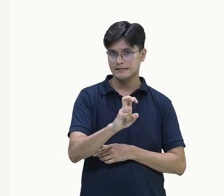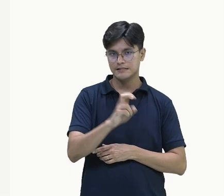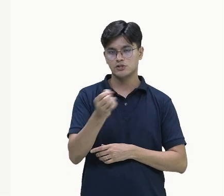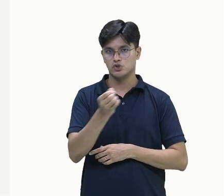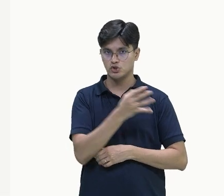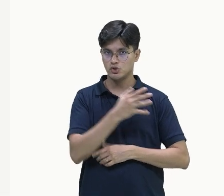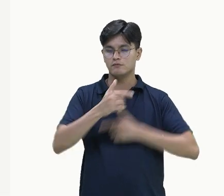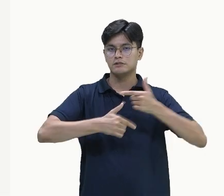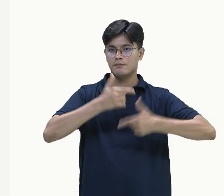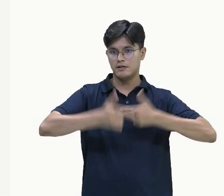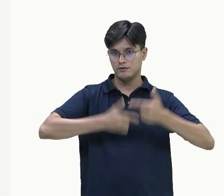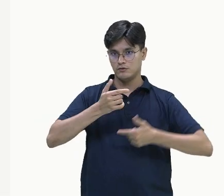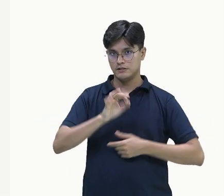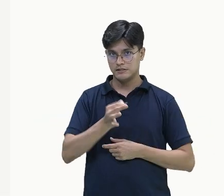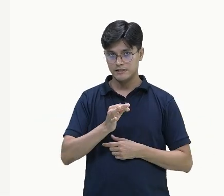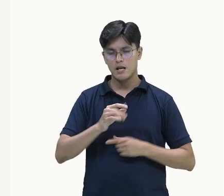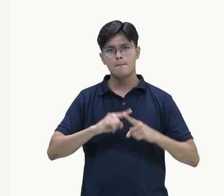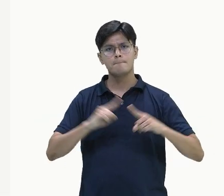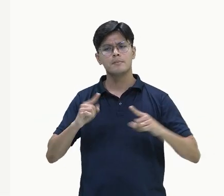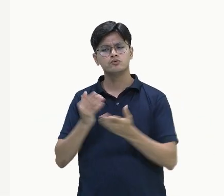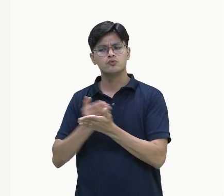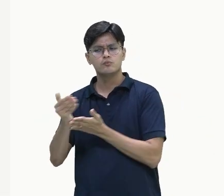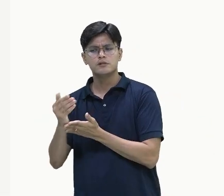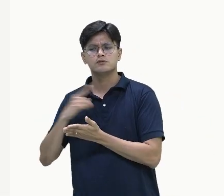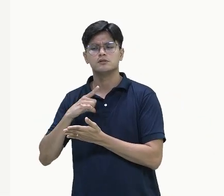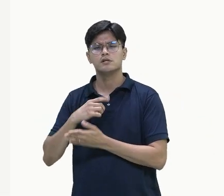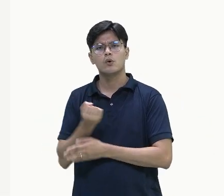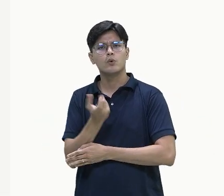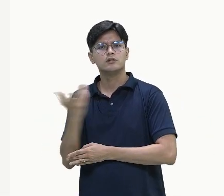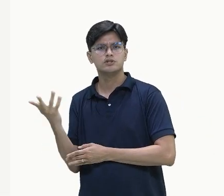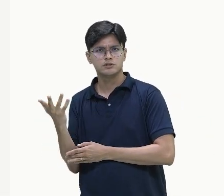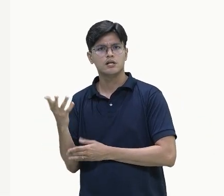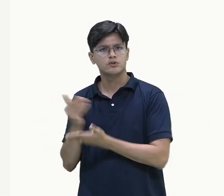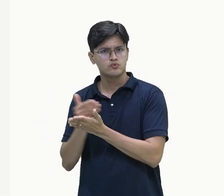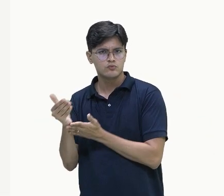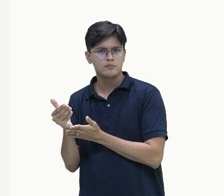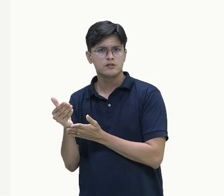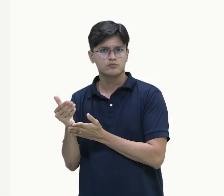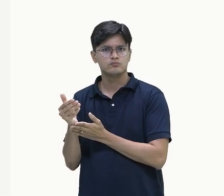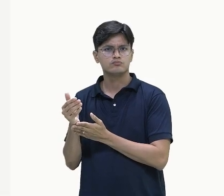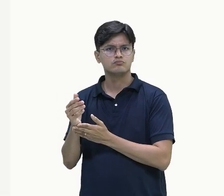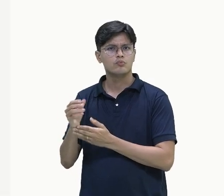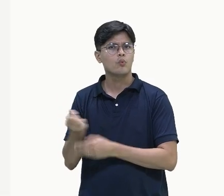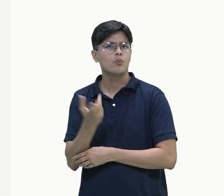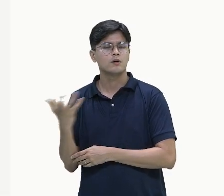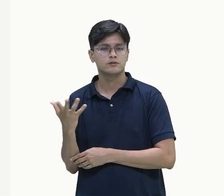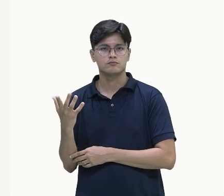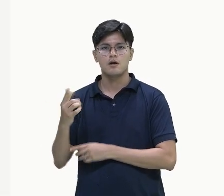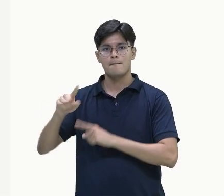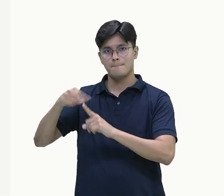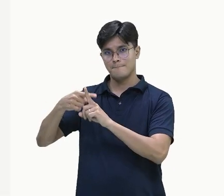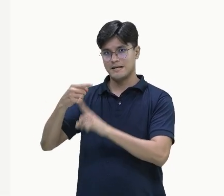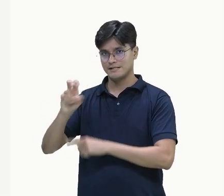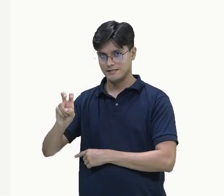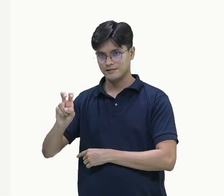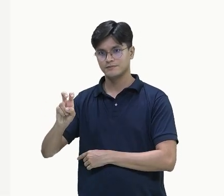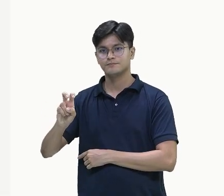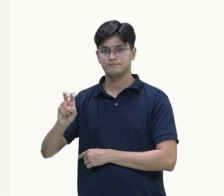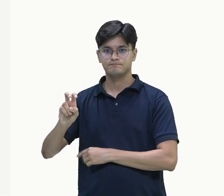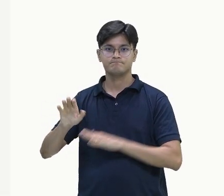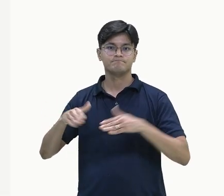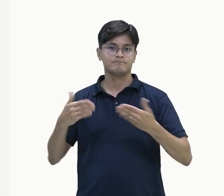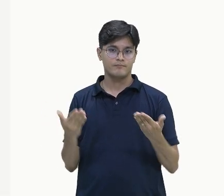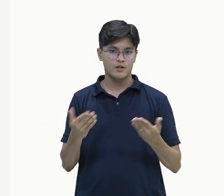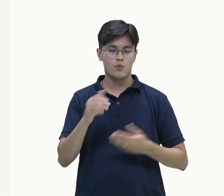início já havia lá uma quantidade, certo? Qual era a quantidade inicial? Mais 5. Então, nós temos aqui, ó, A